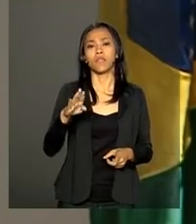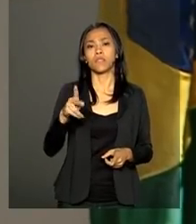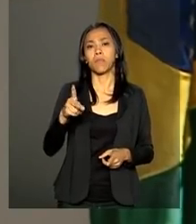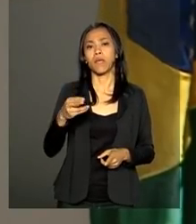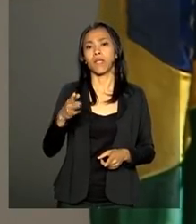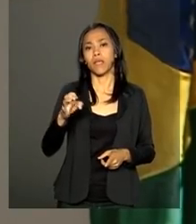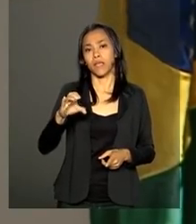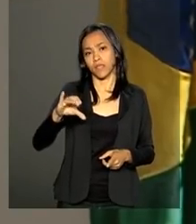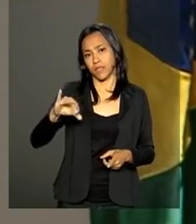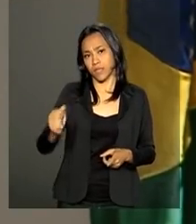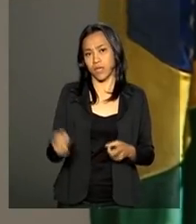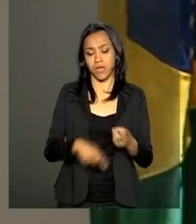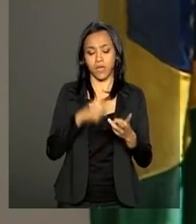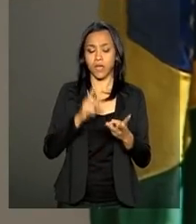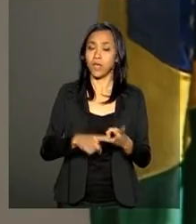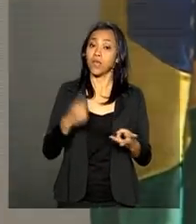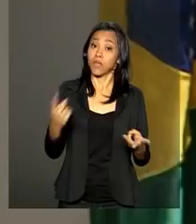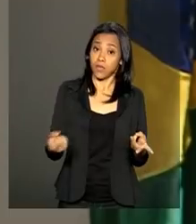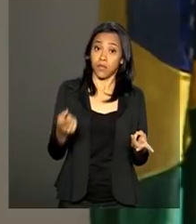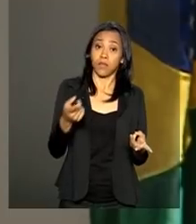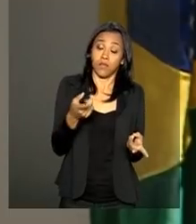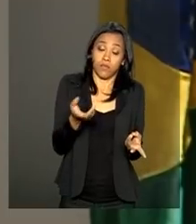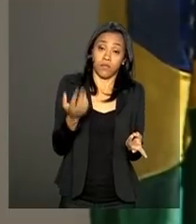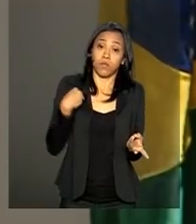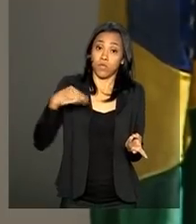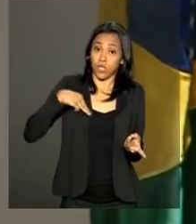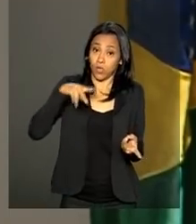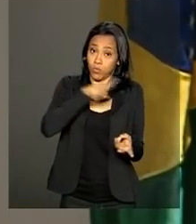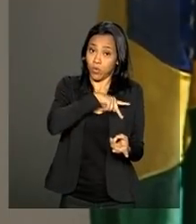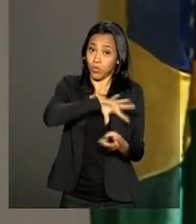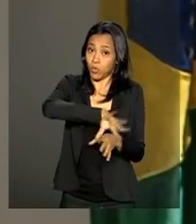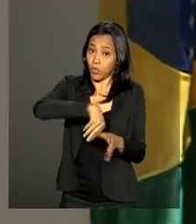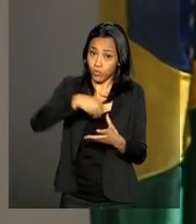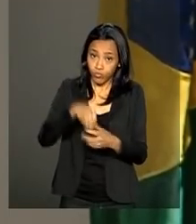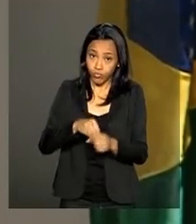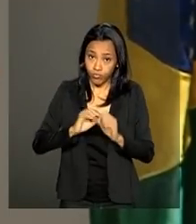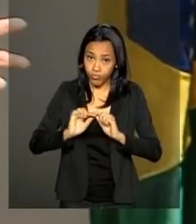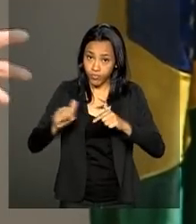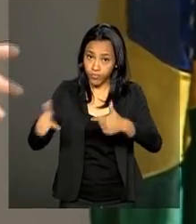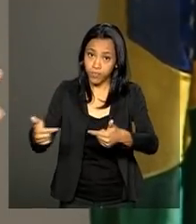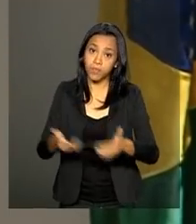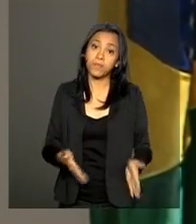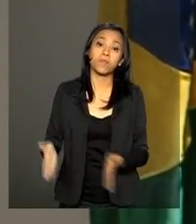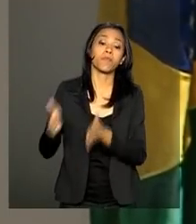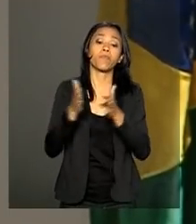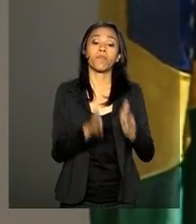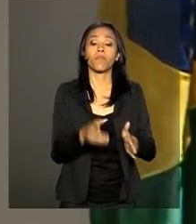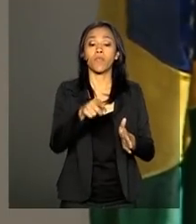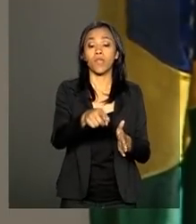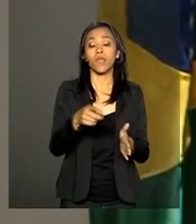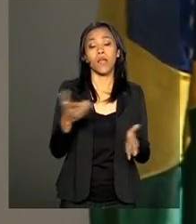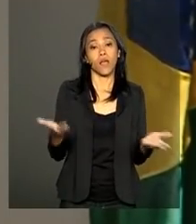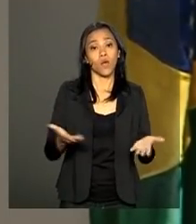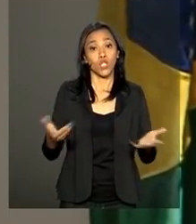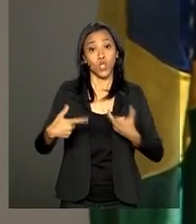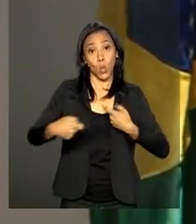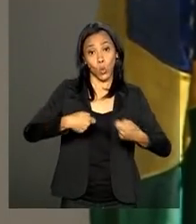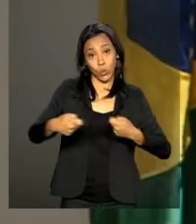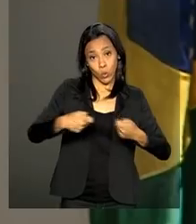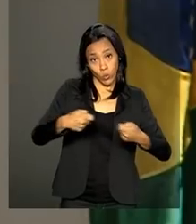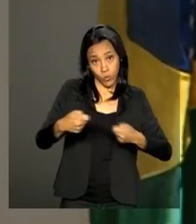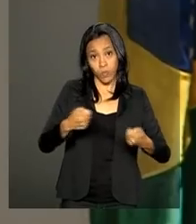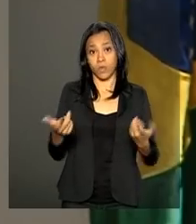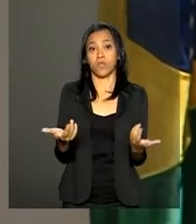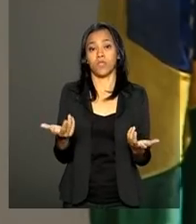Ministério Público eh da União as nossas instâncias de controle externo portanto dedicam-se na